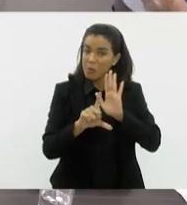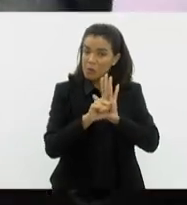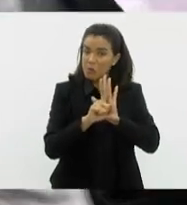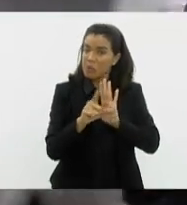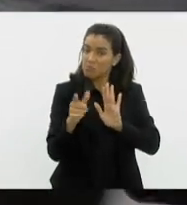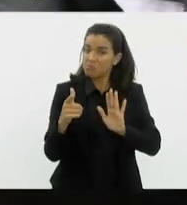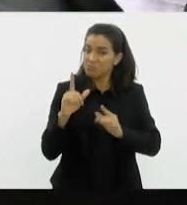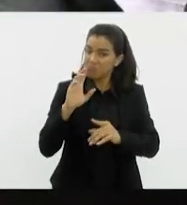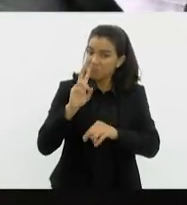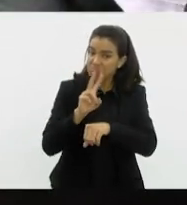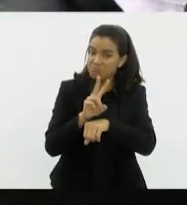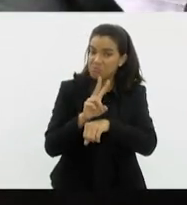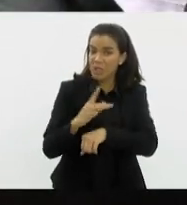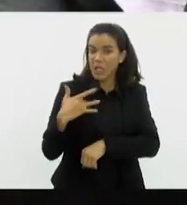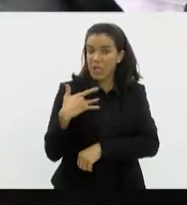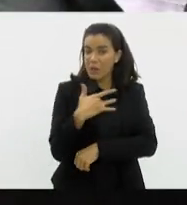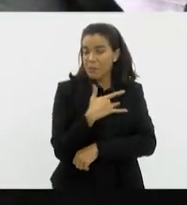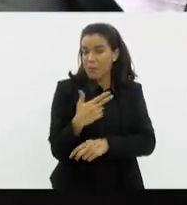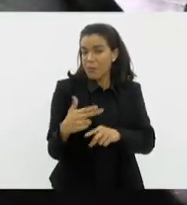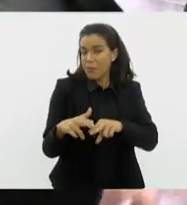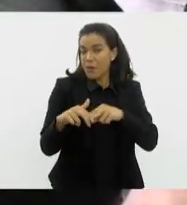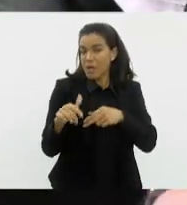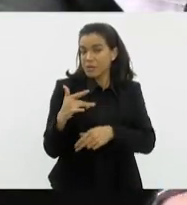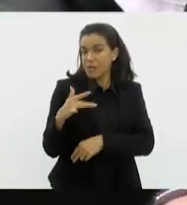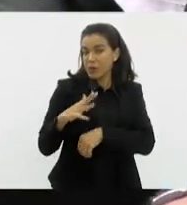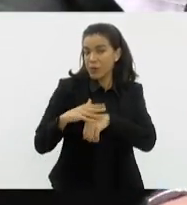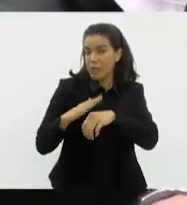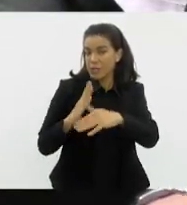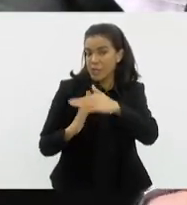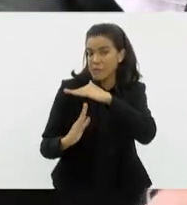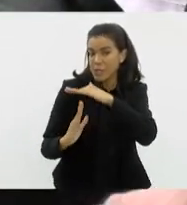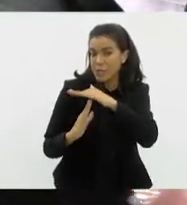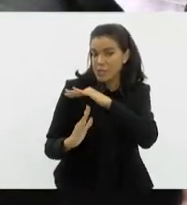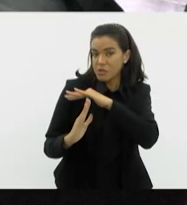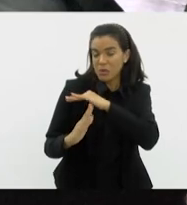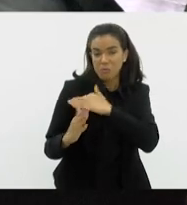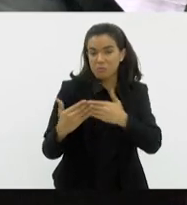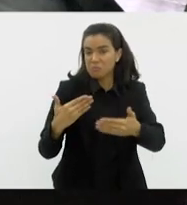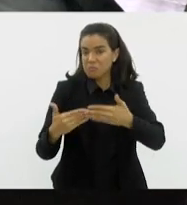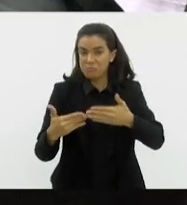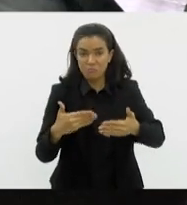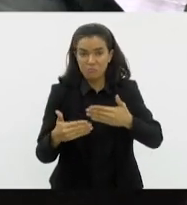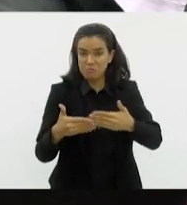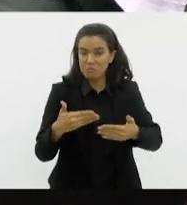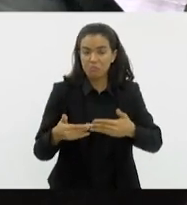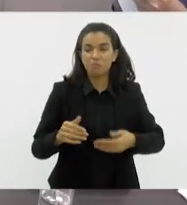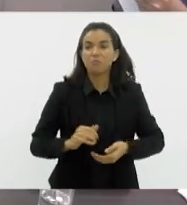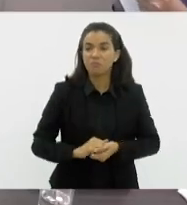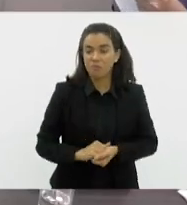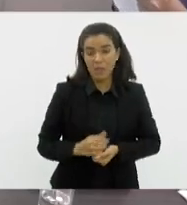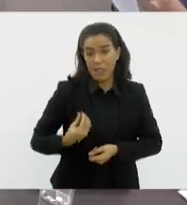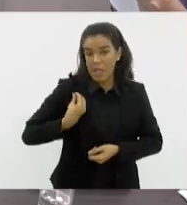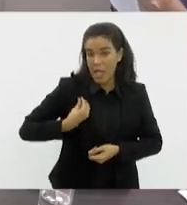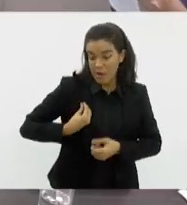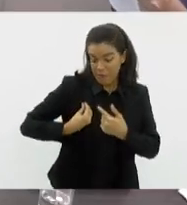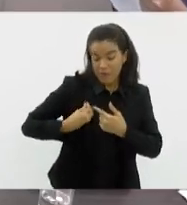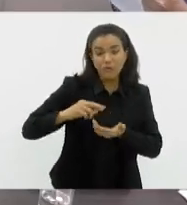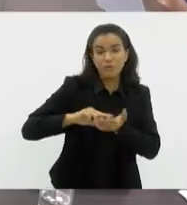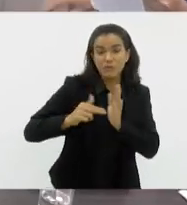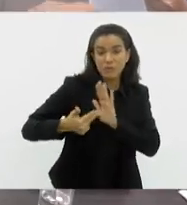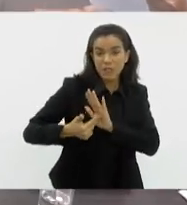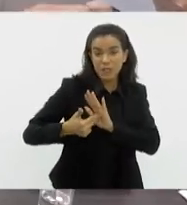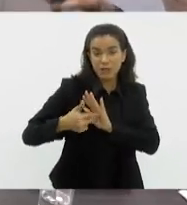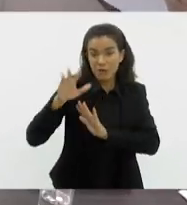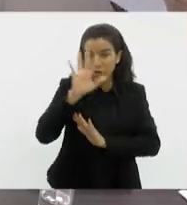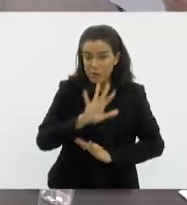É salutar. Se as doenças são endêmicas, não importa se é imigrante, esteja regular ou não. Tem documento ou não. Está vivo no território